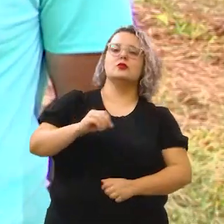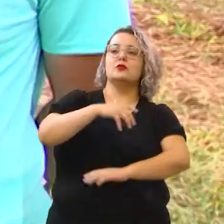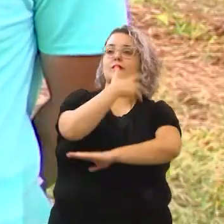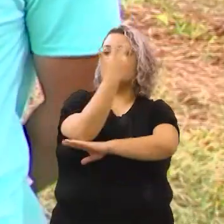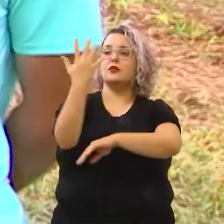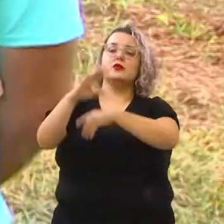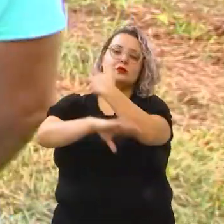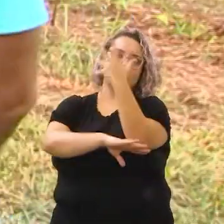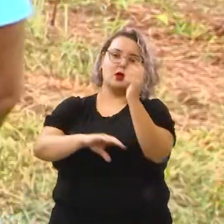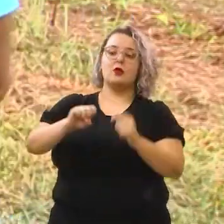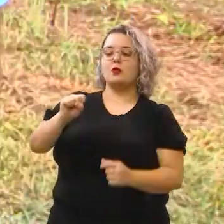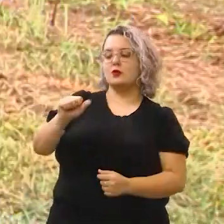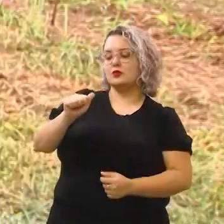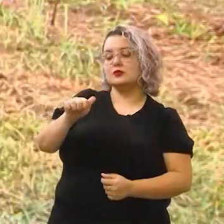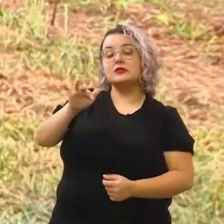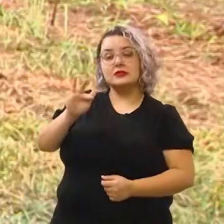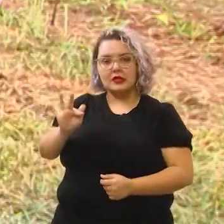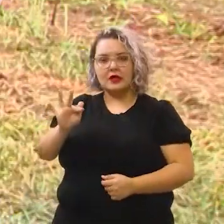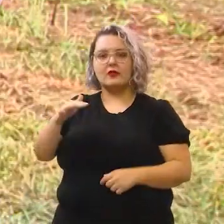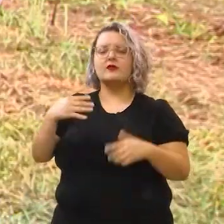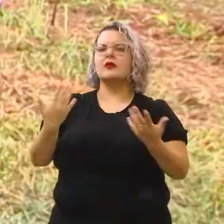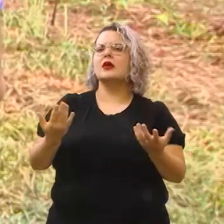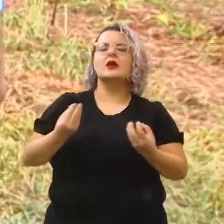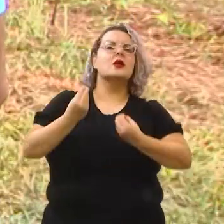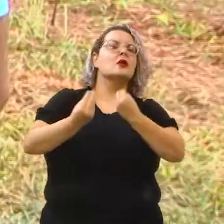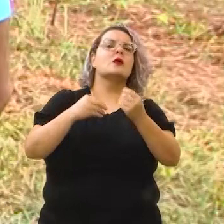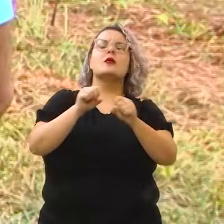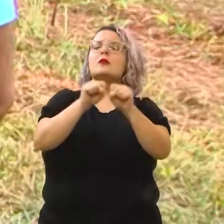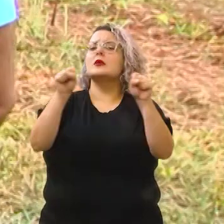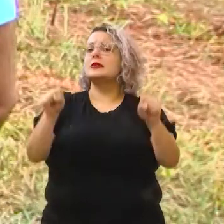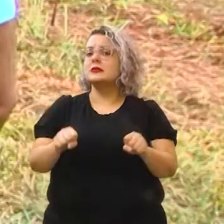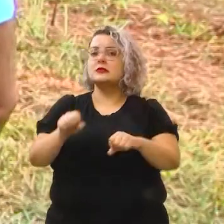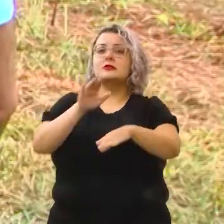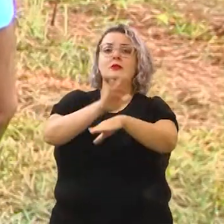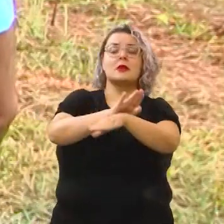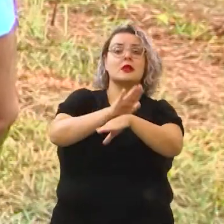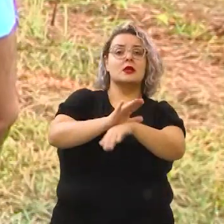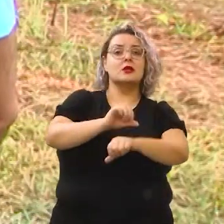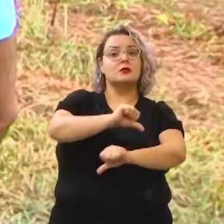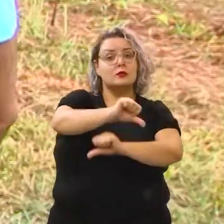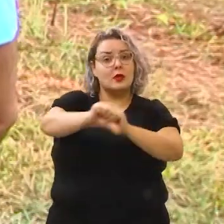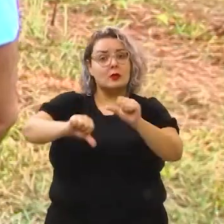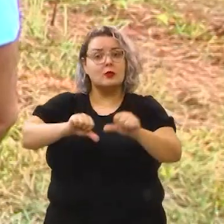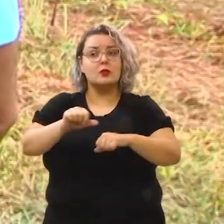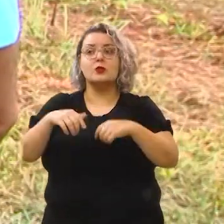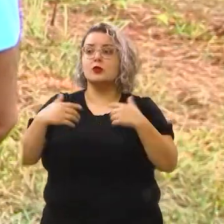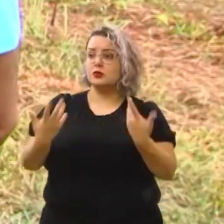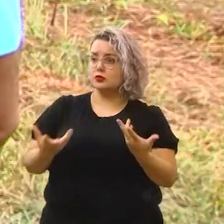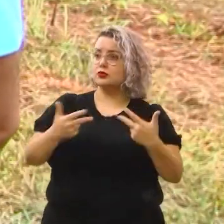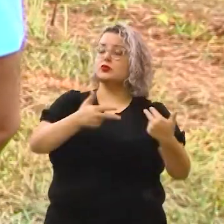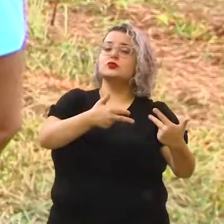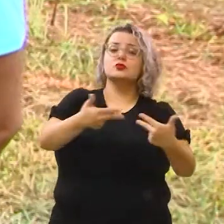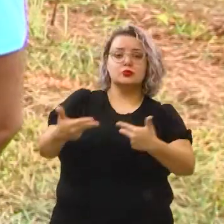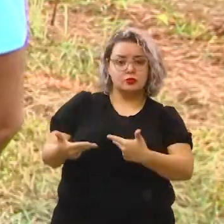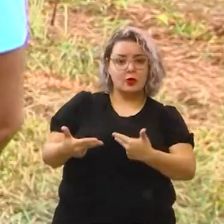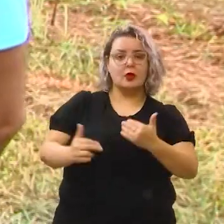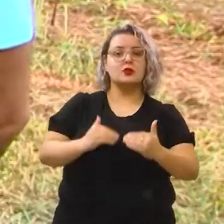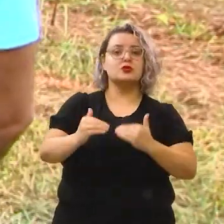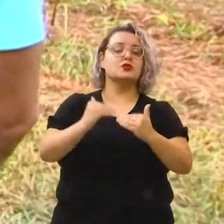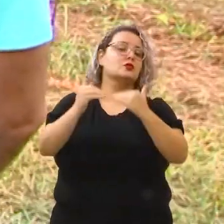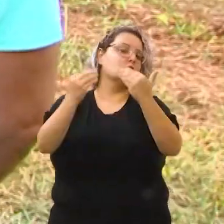né? E de que forma esse sistema ele pode contribuir para uma mudança nos padrões